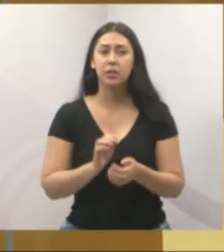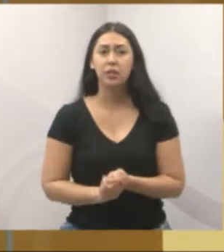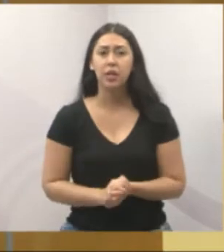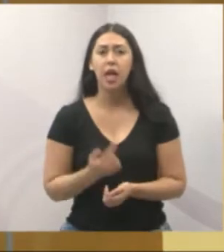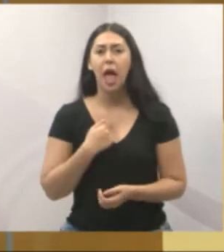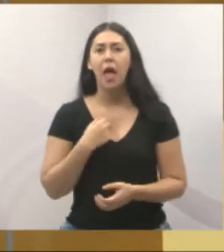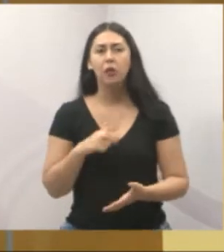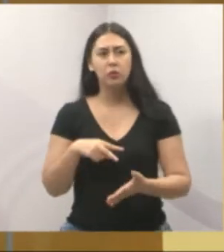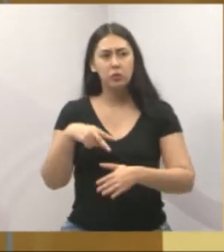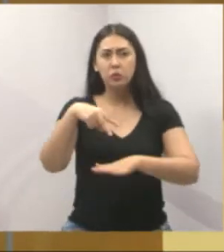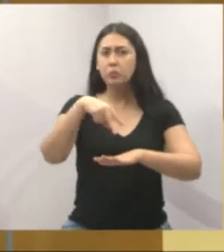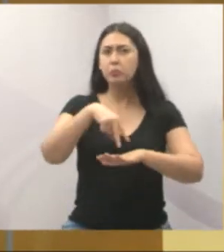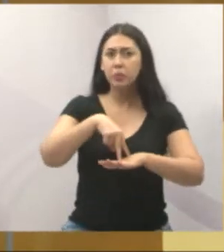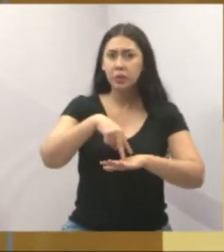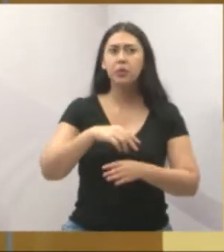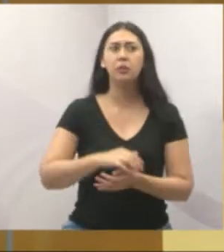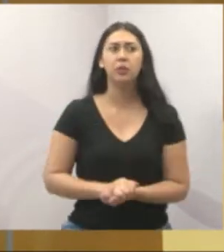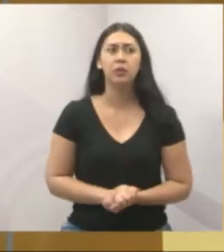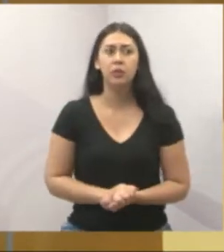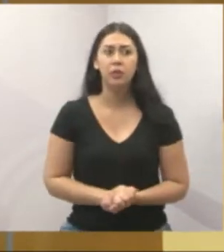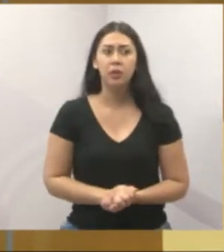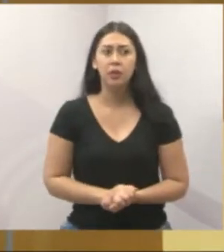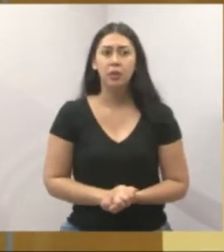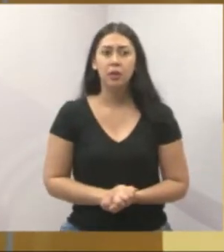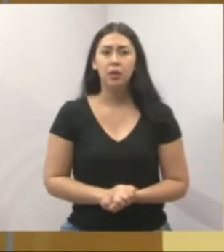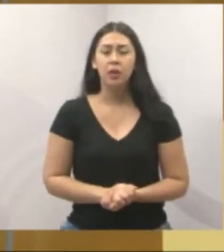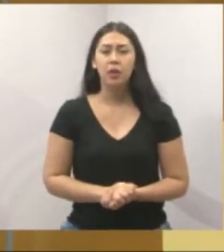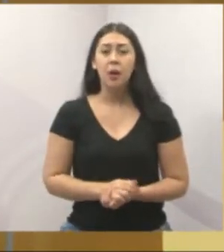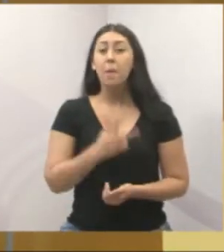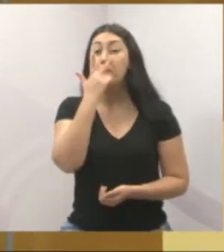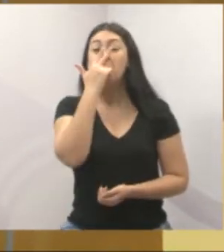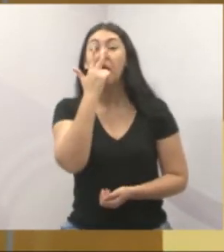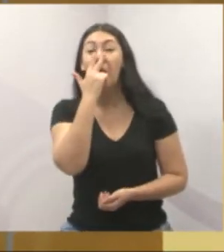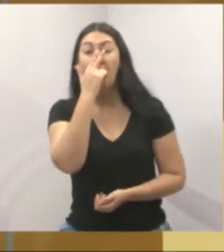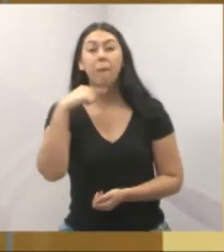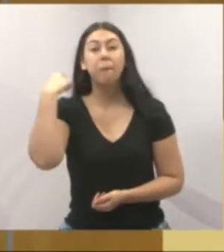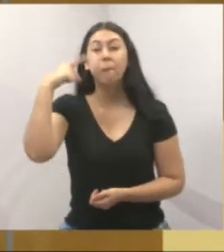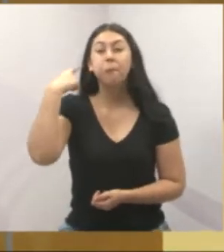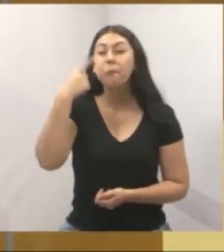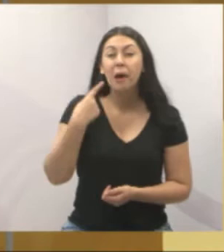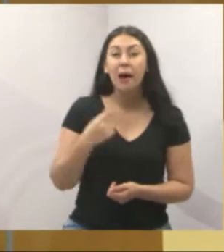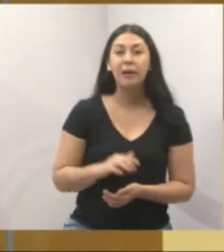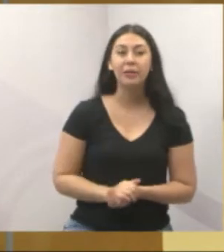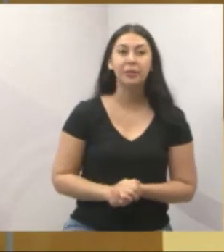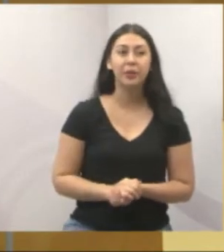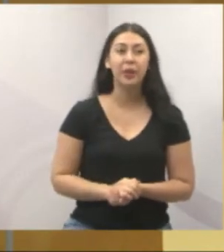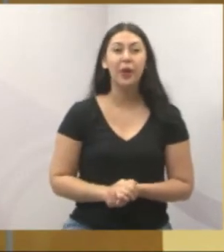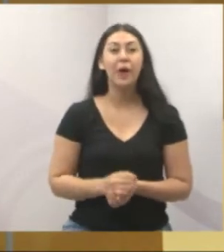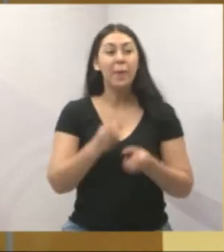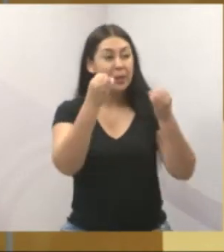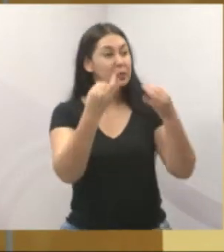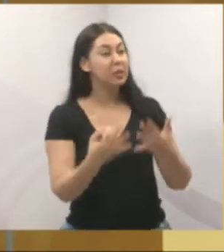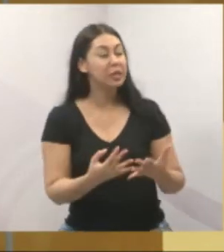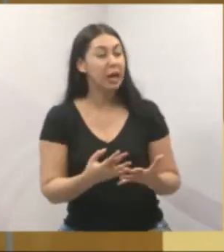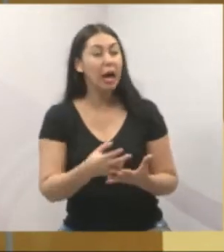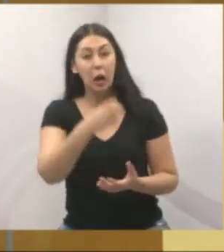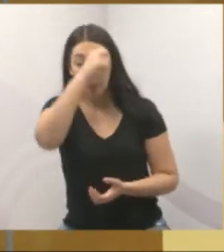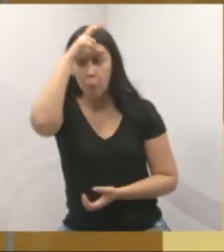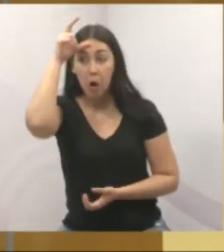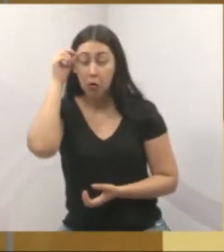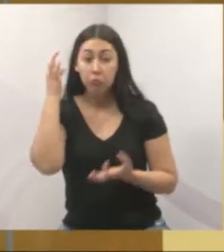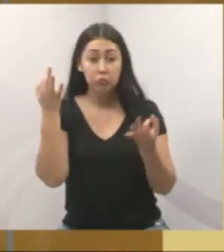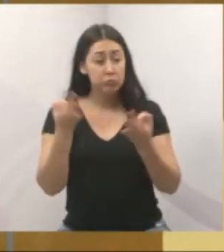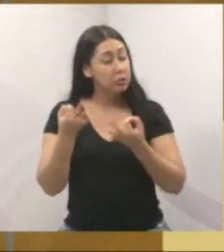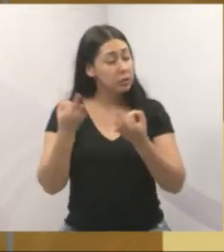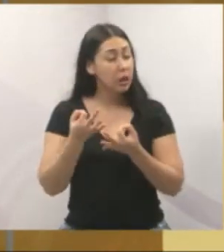subi aqui como se fosse um advogado do prefeito para dizer que o prefeito nada tinha. E